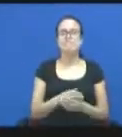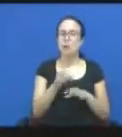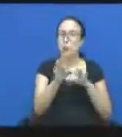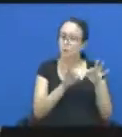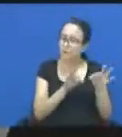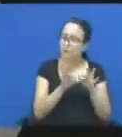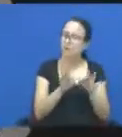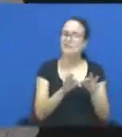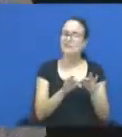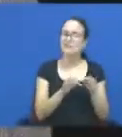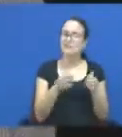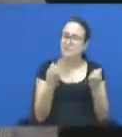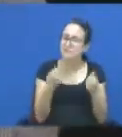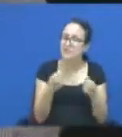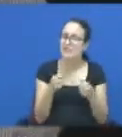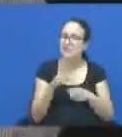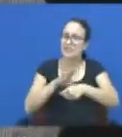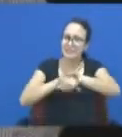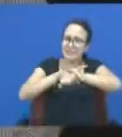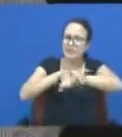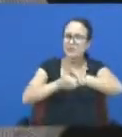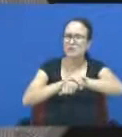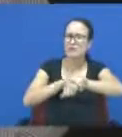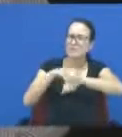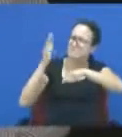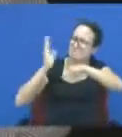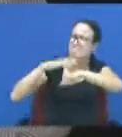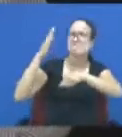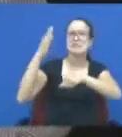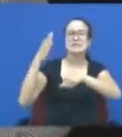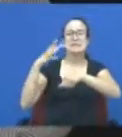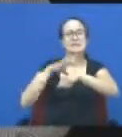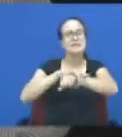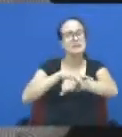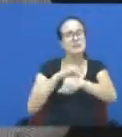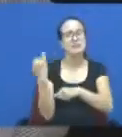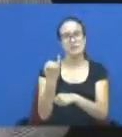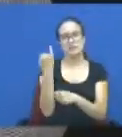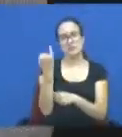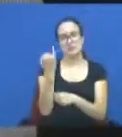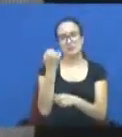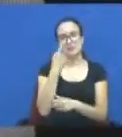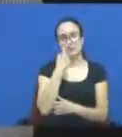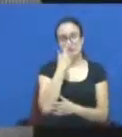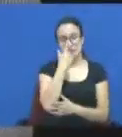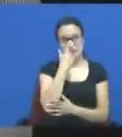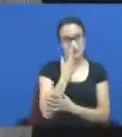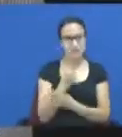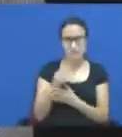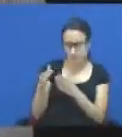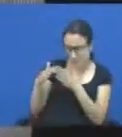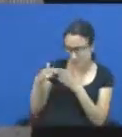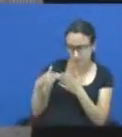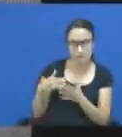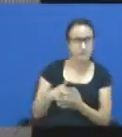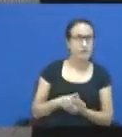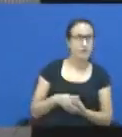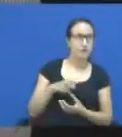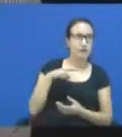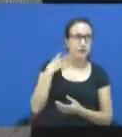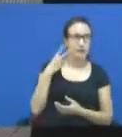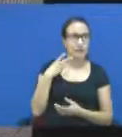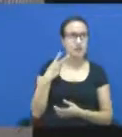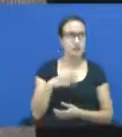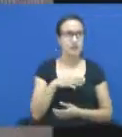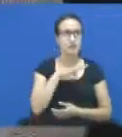aumente a segurança aonde estiver um caixa eletrônico. Quem foi que pediu uma parte? Pois não, vereador. Boa noite aos pares, boa